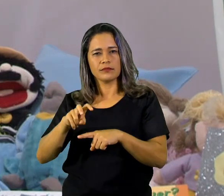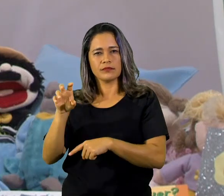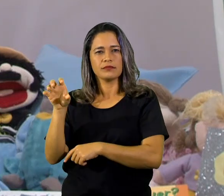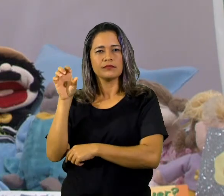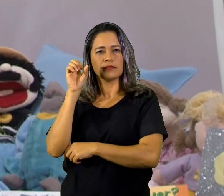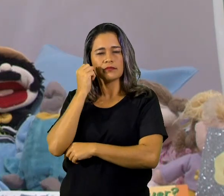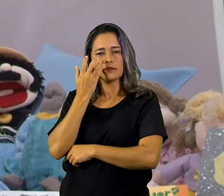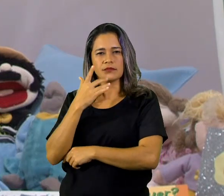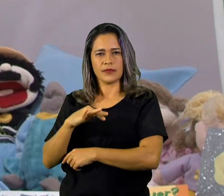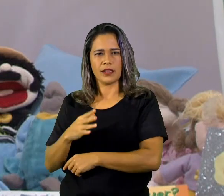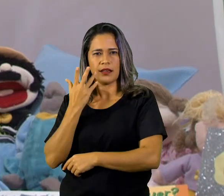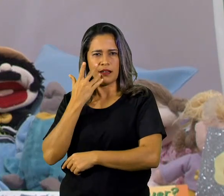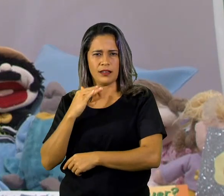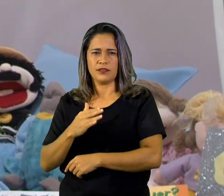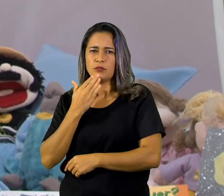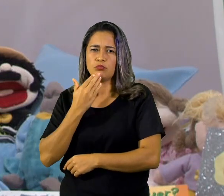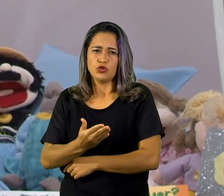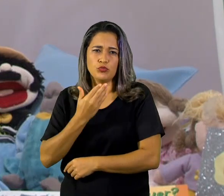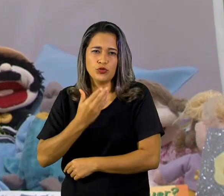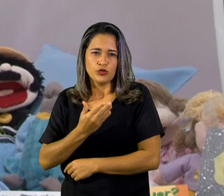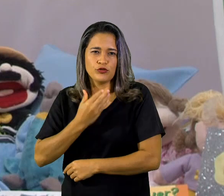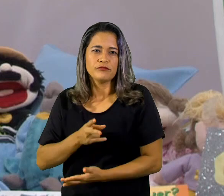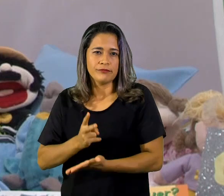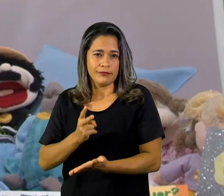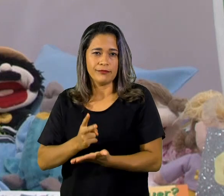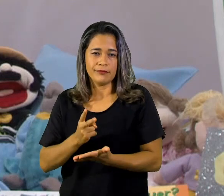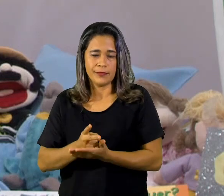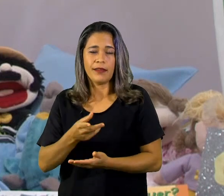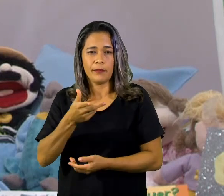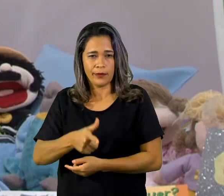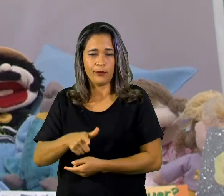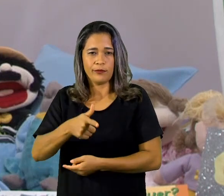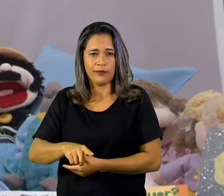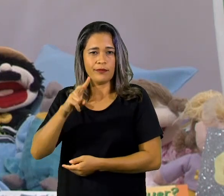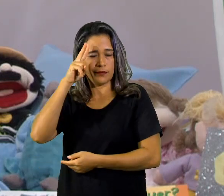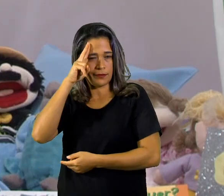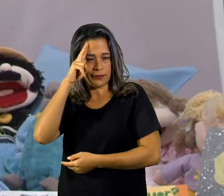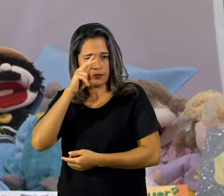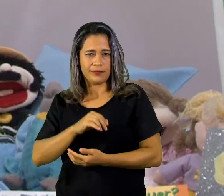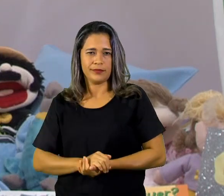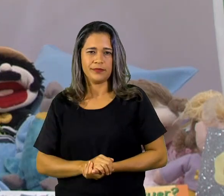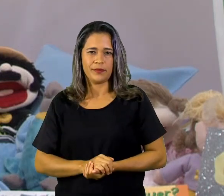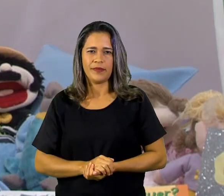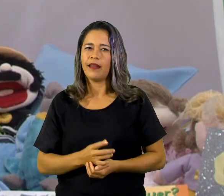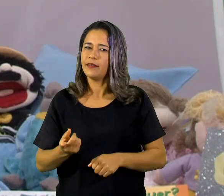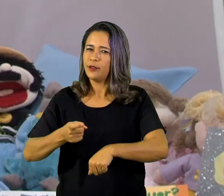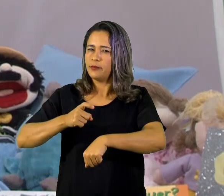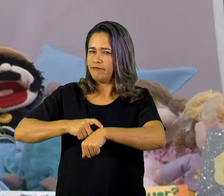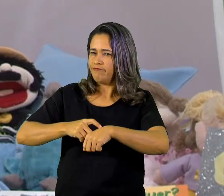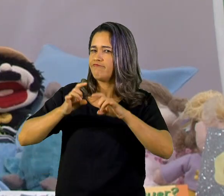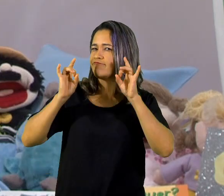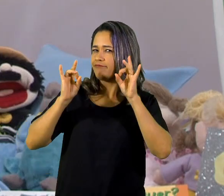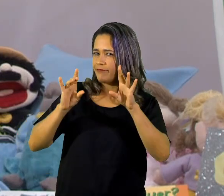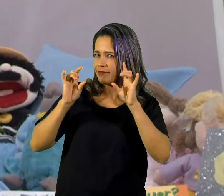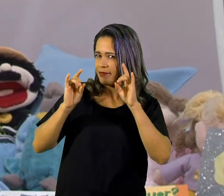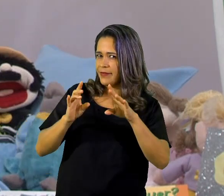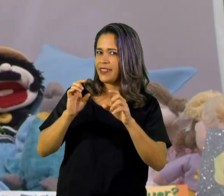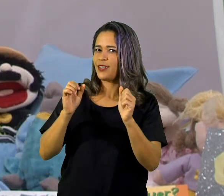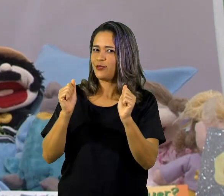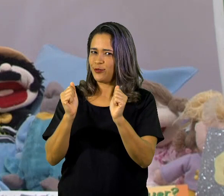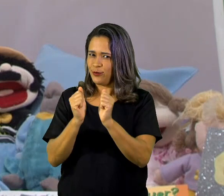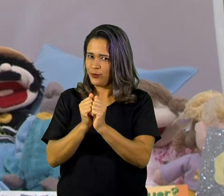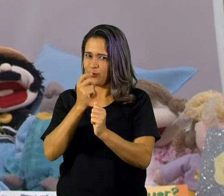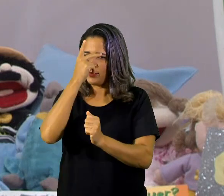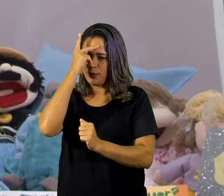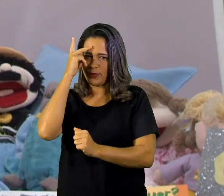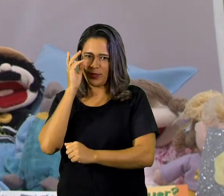te pedir gradativamente esse momento com você. Além de ser um momento especial, de estar próximo de alguém que ela ama, da